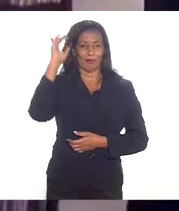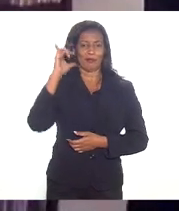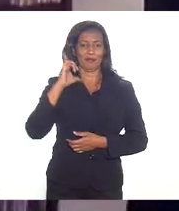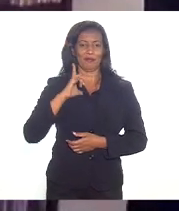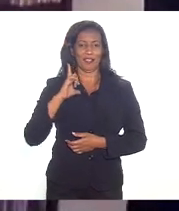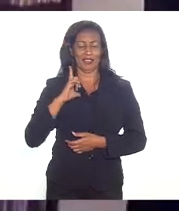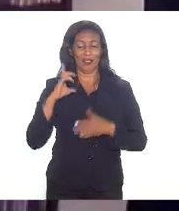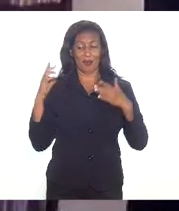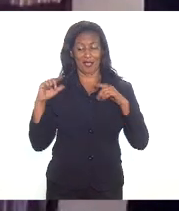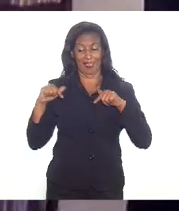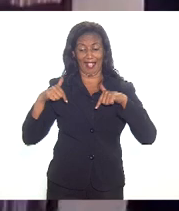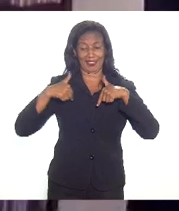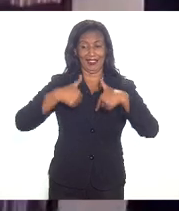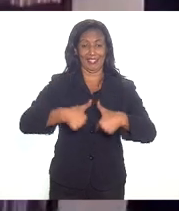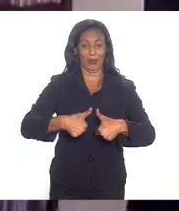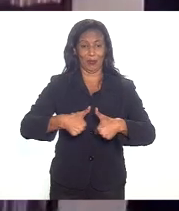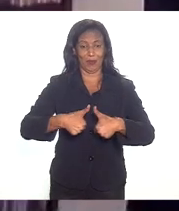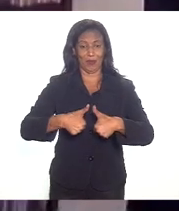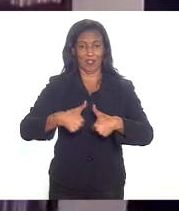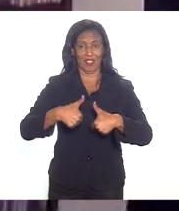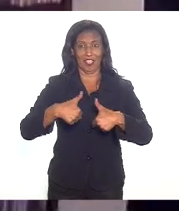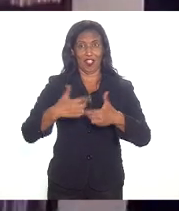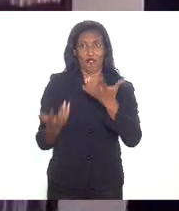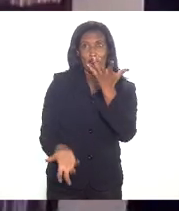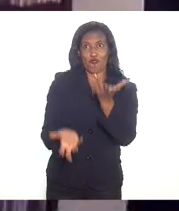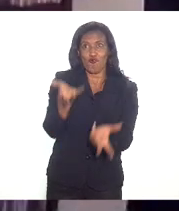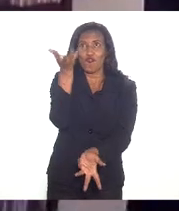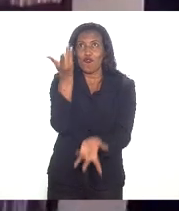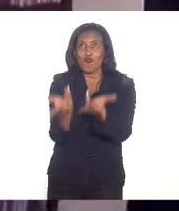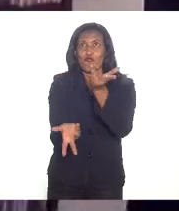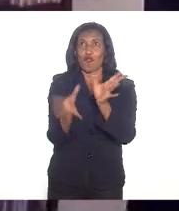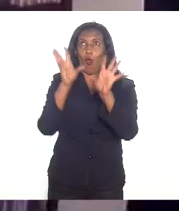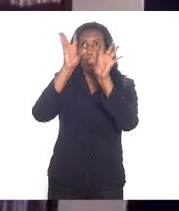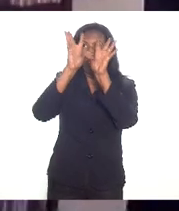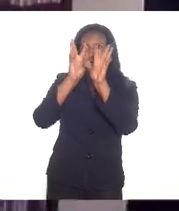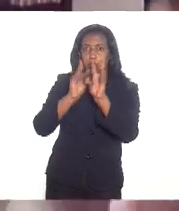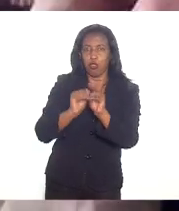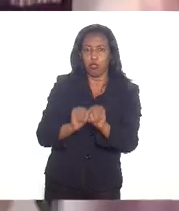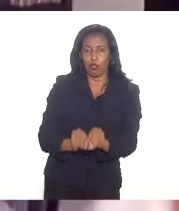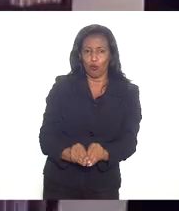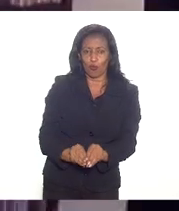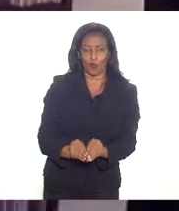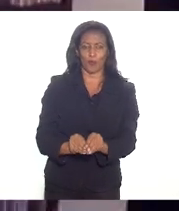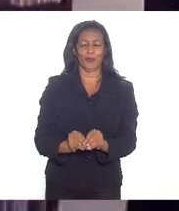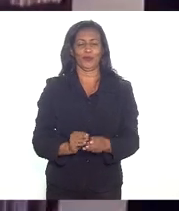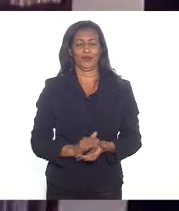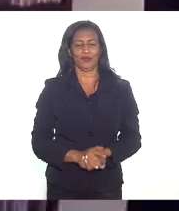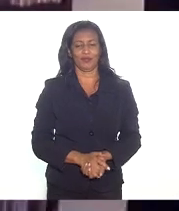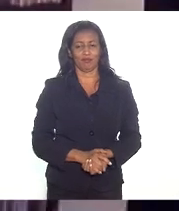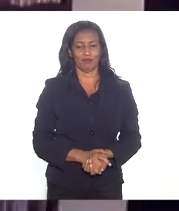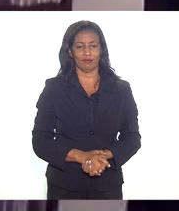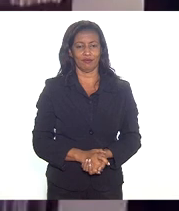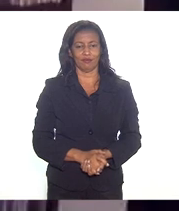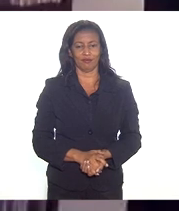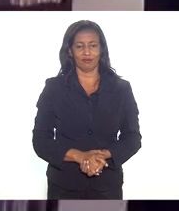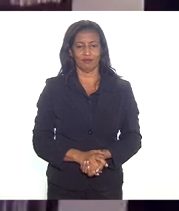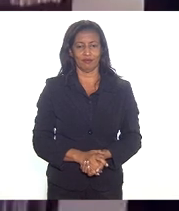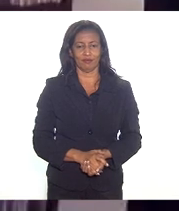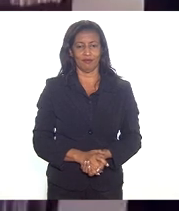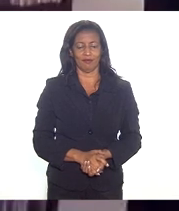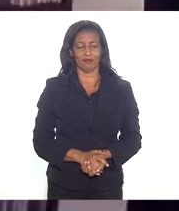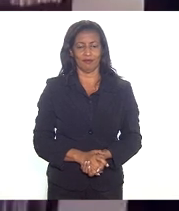entrado em ação e apagado os fogos. Eu espero que nós tenhamos fumaça hoje na